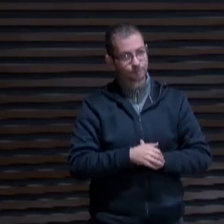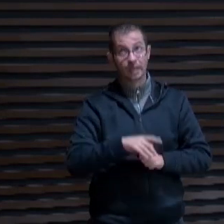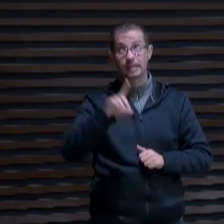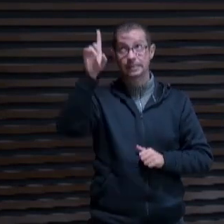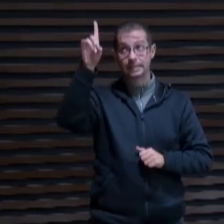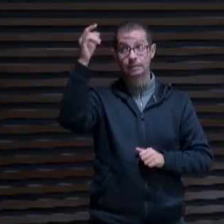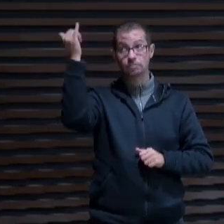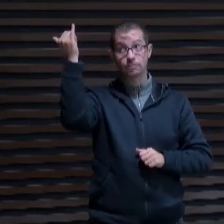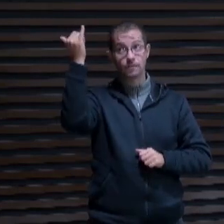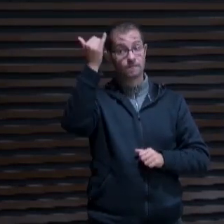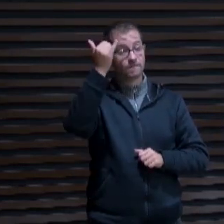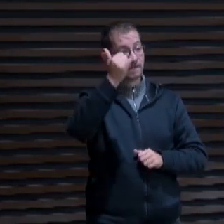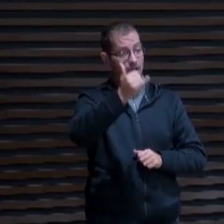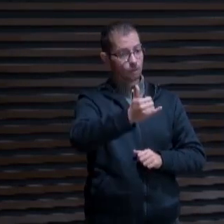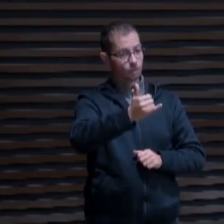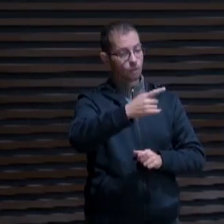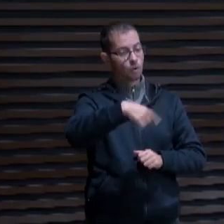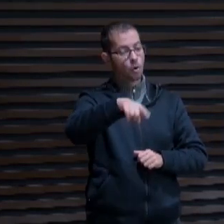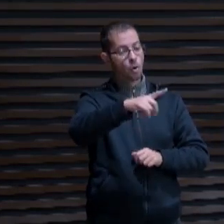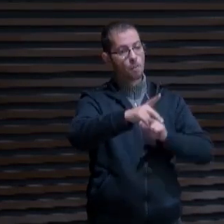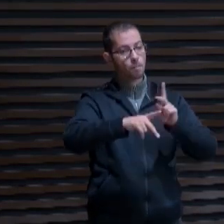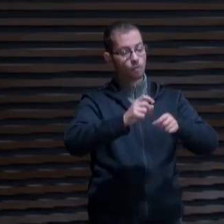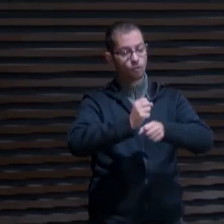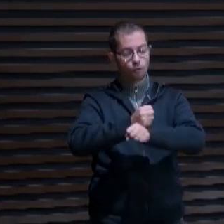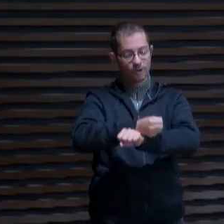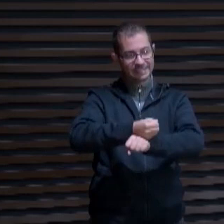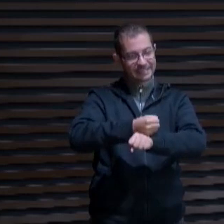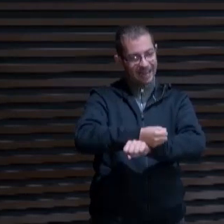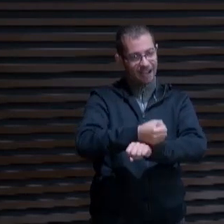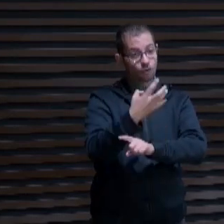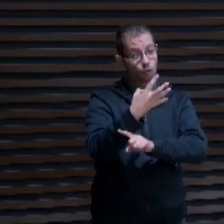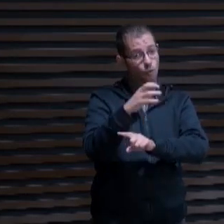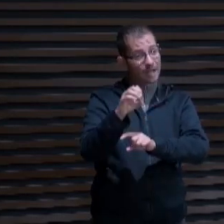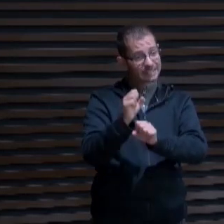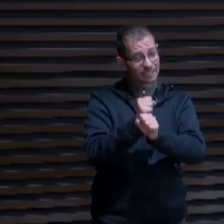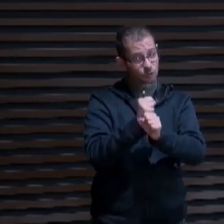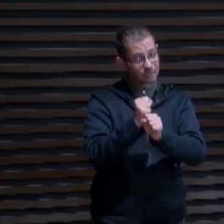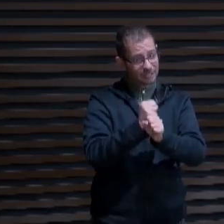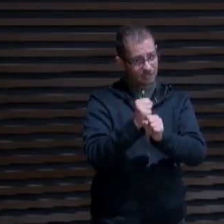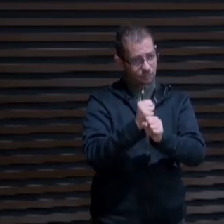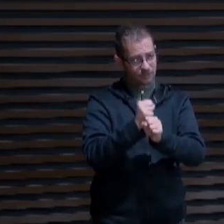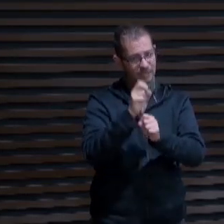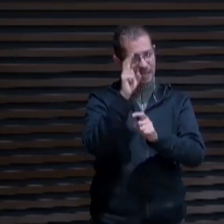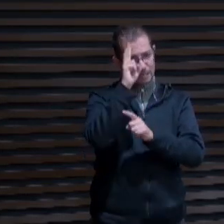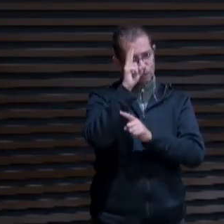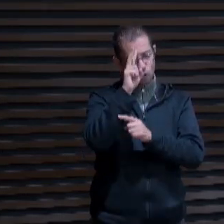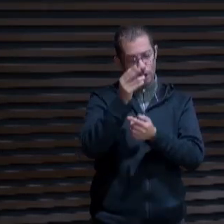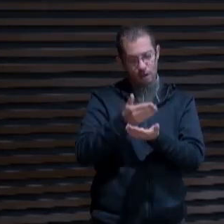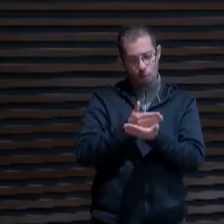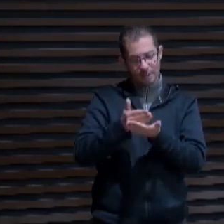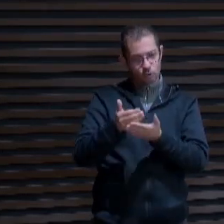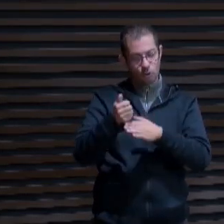de Israel, ele foi escravo do Egito durante 400 anos. Essa história começou com Abraão, quando Deus disse